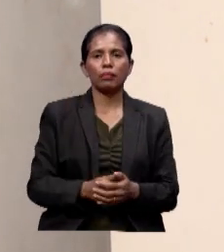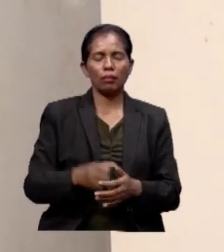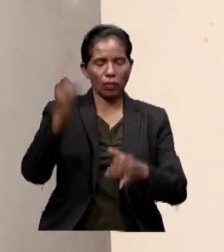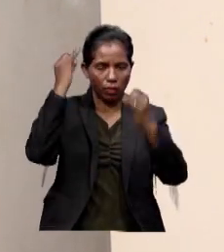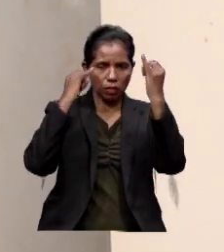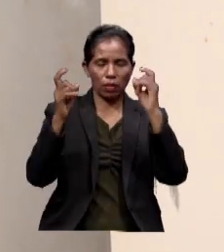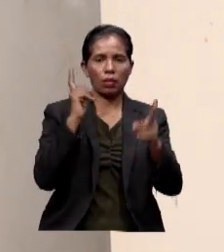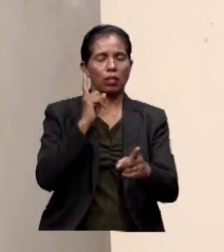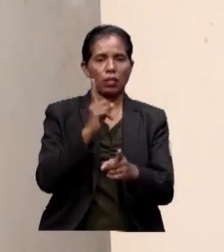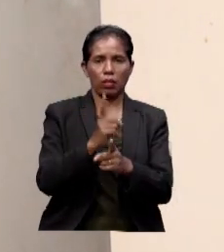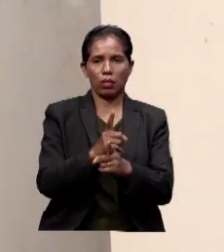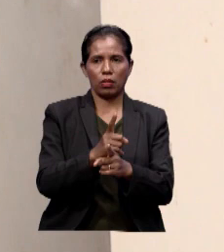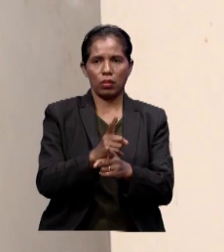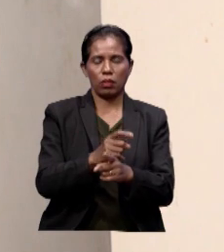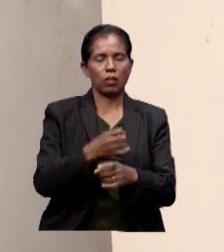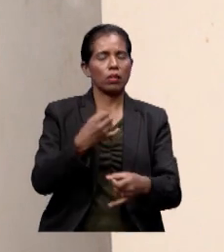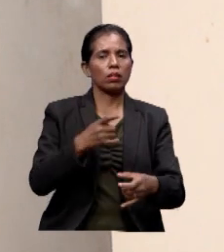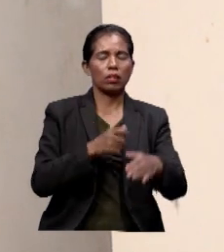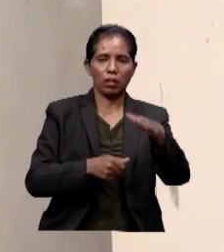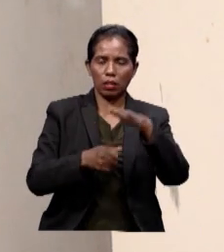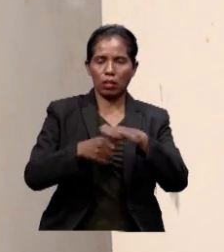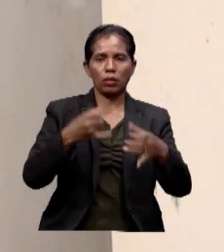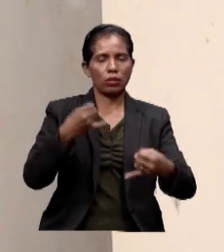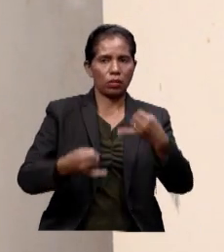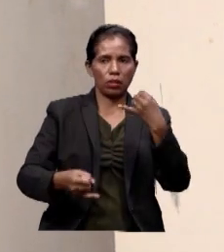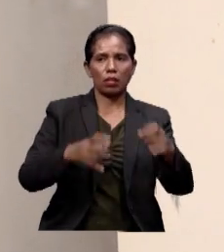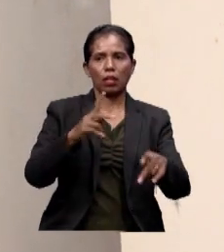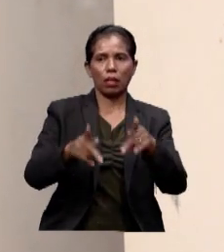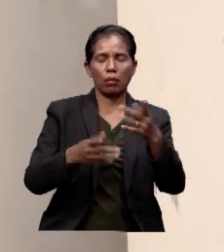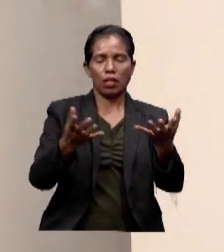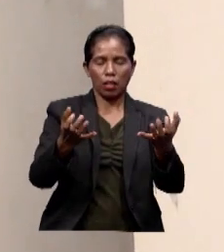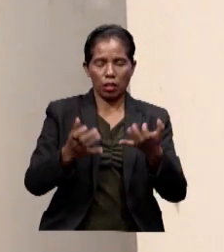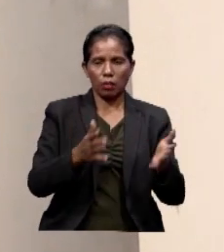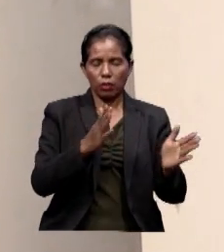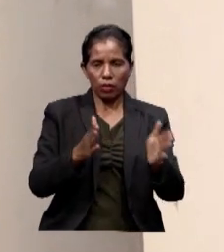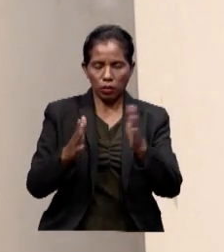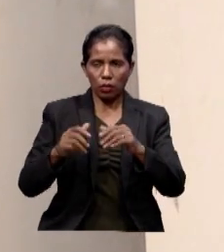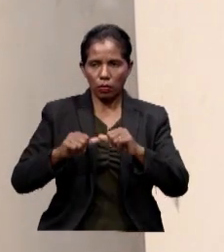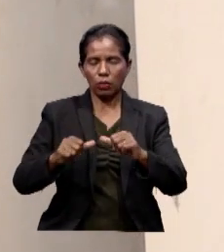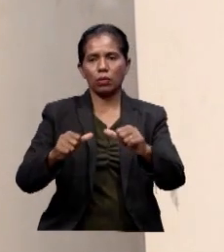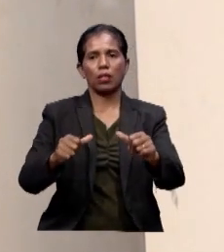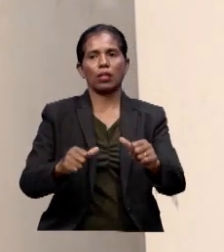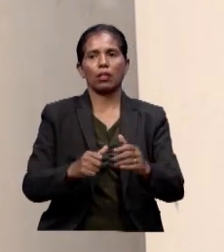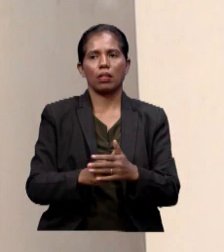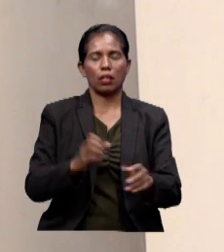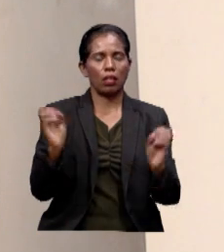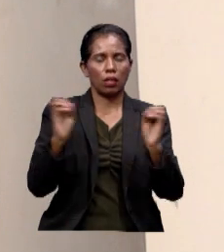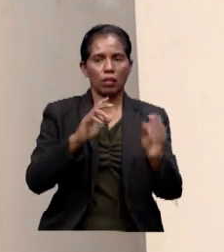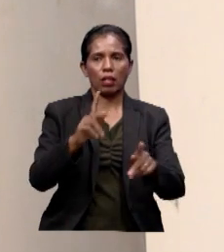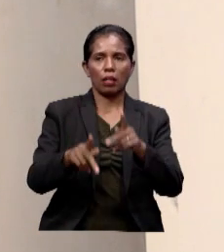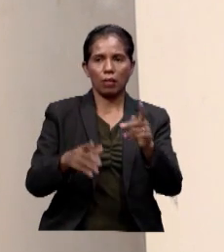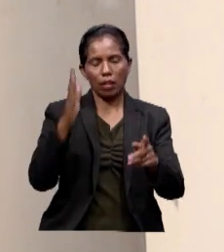lolos, laos segredo de justiça. Povo a cara tem processo na lauga lá. Laos povo a tem sema